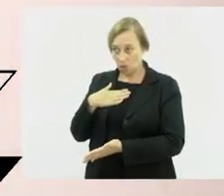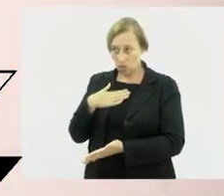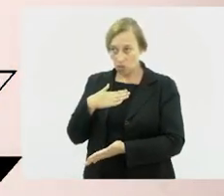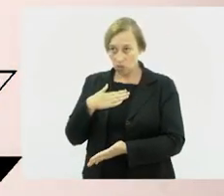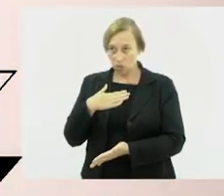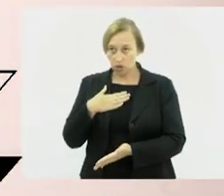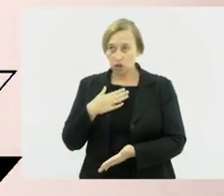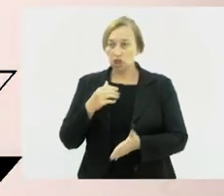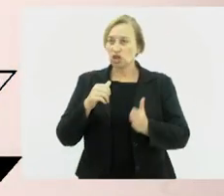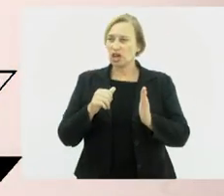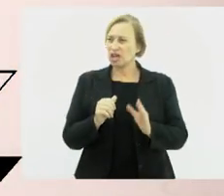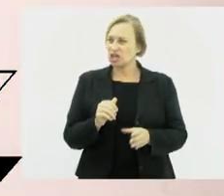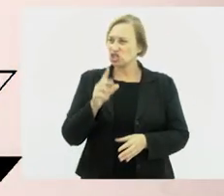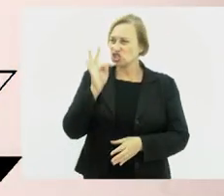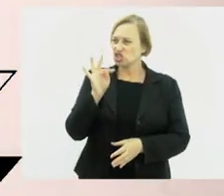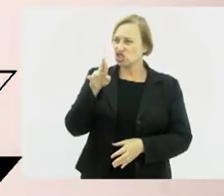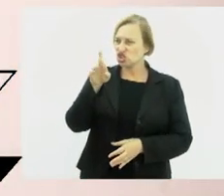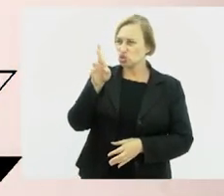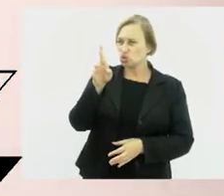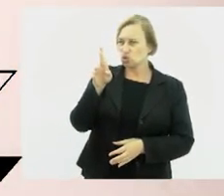feita.